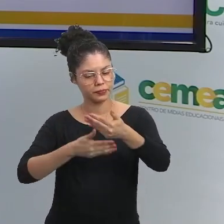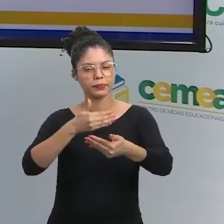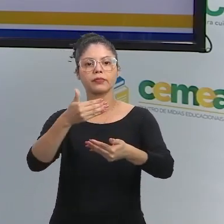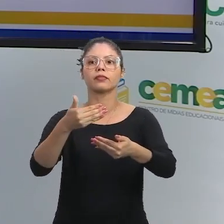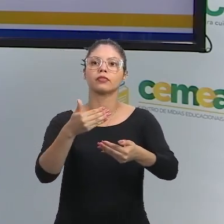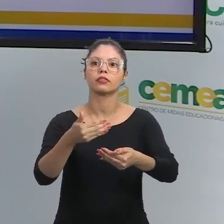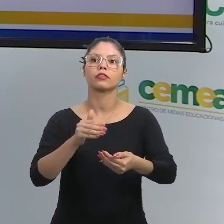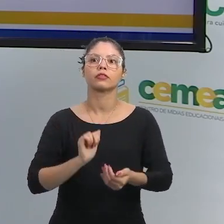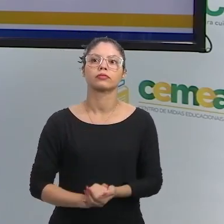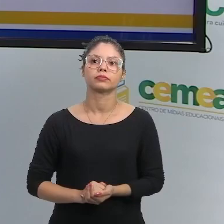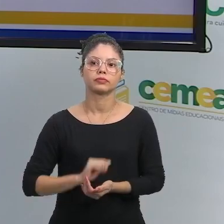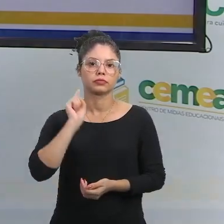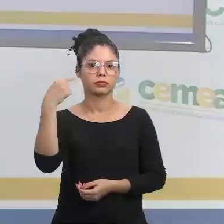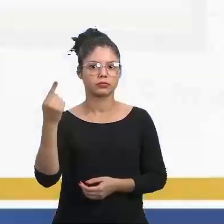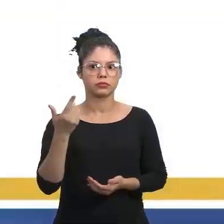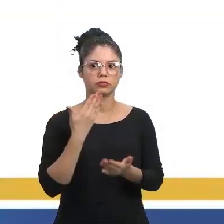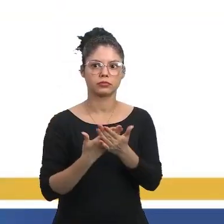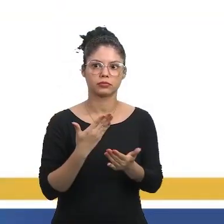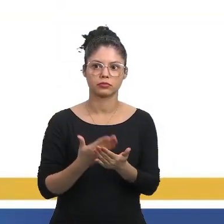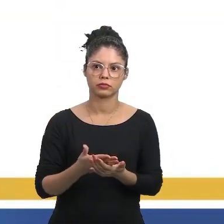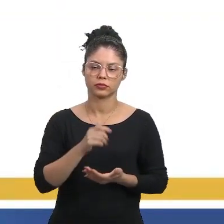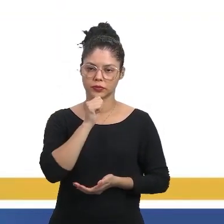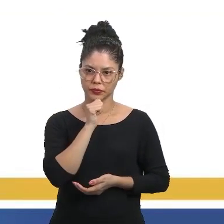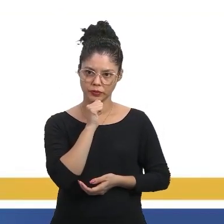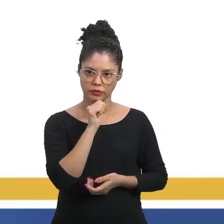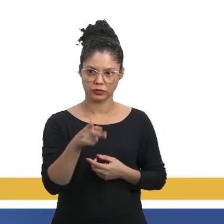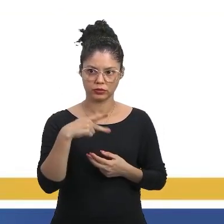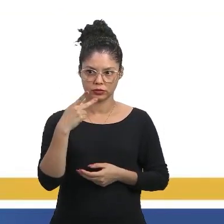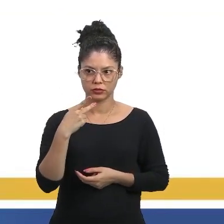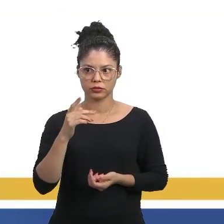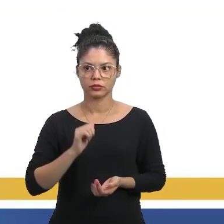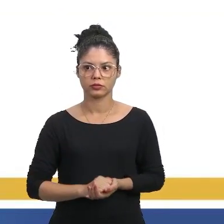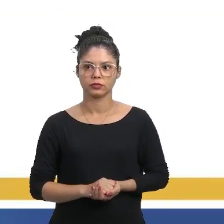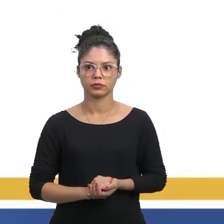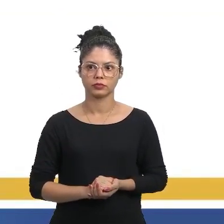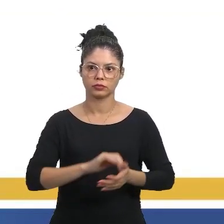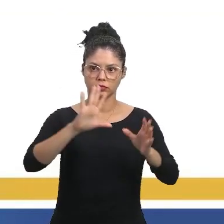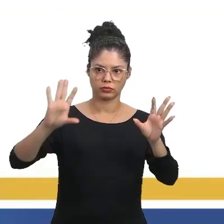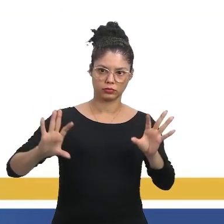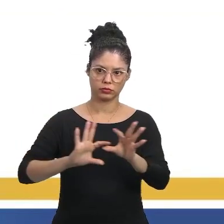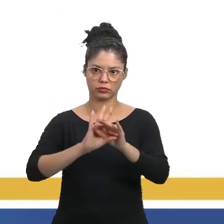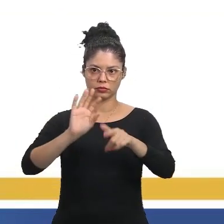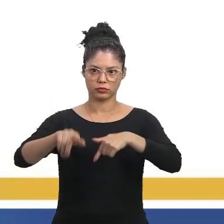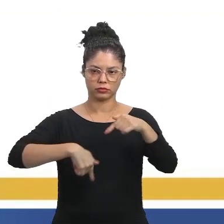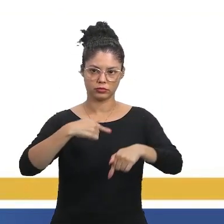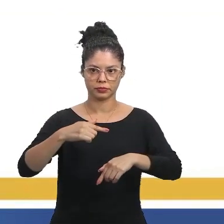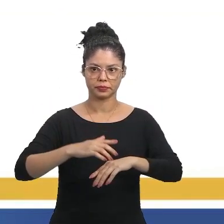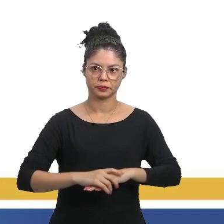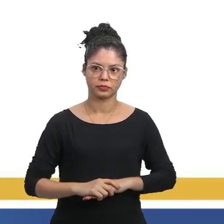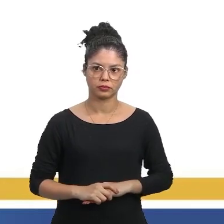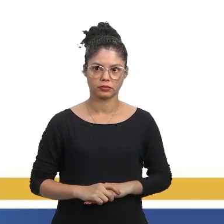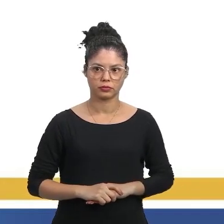para conteúdos das próximas aulas, quando a gente estiver falando sobre ligações químicas.